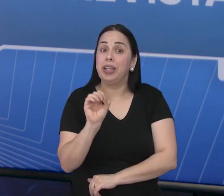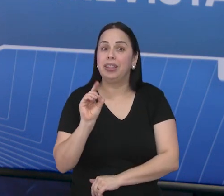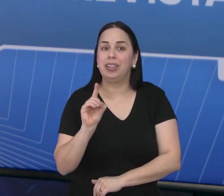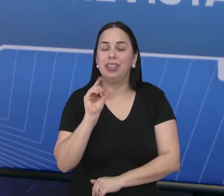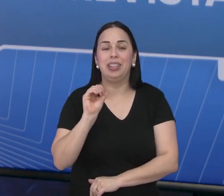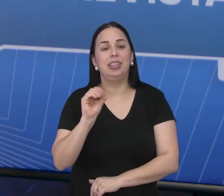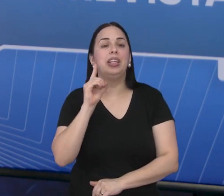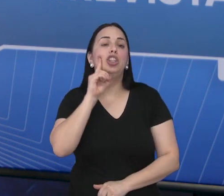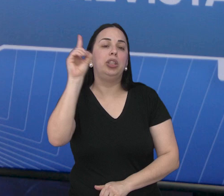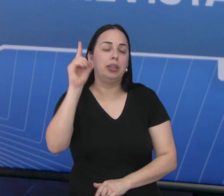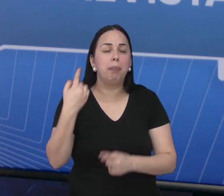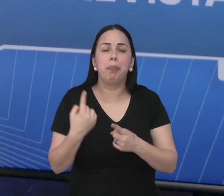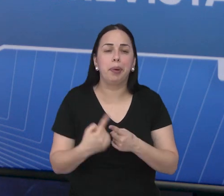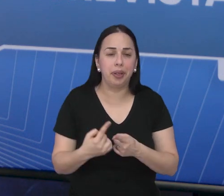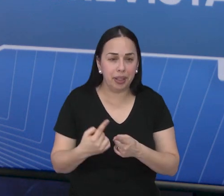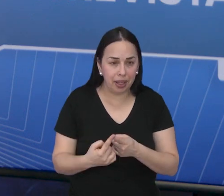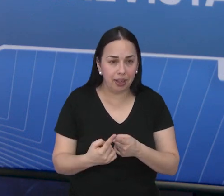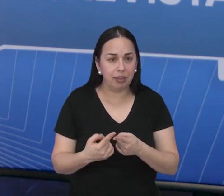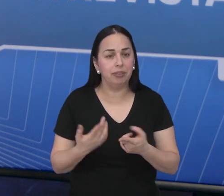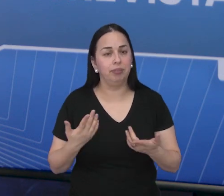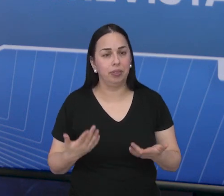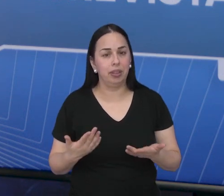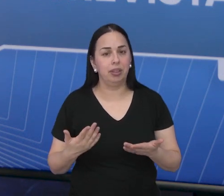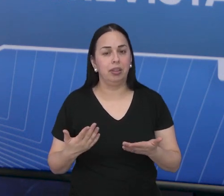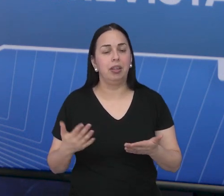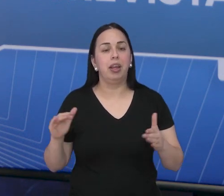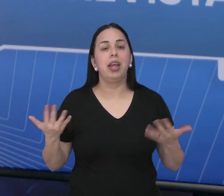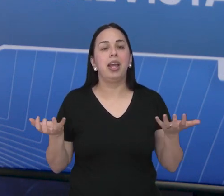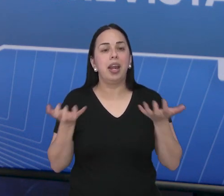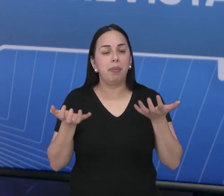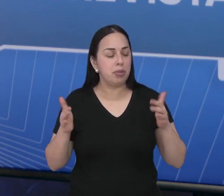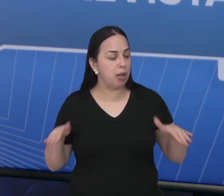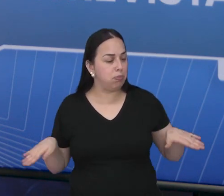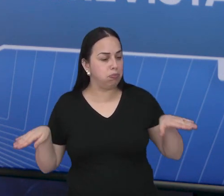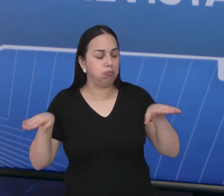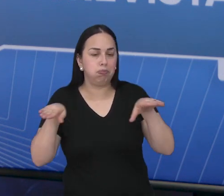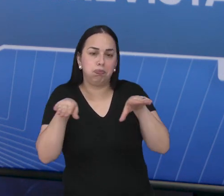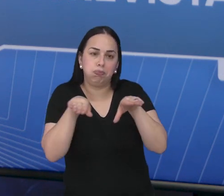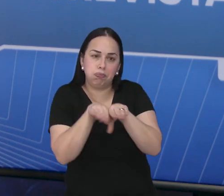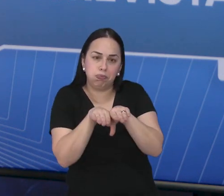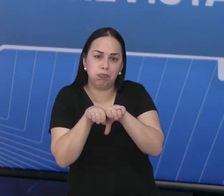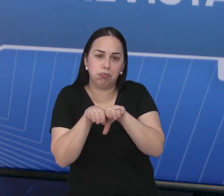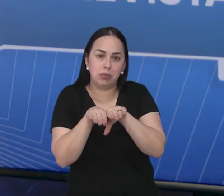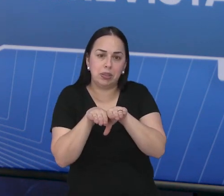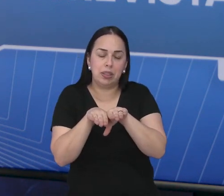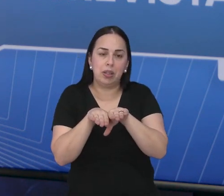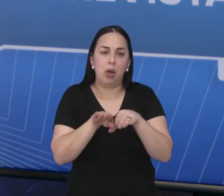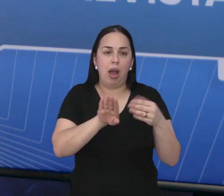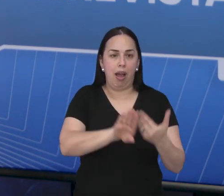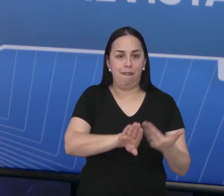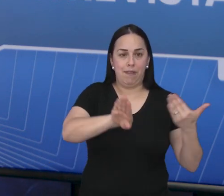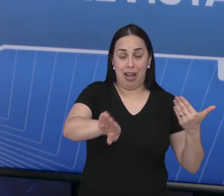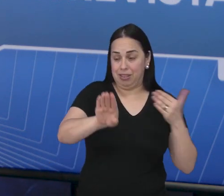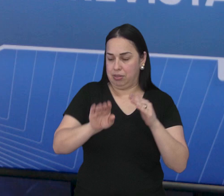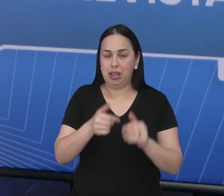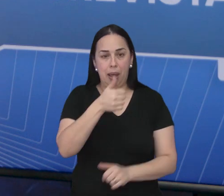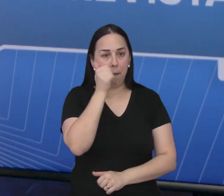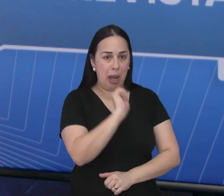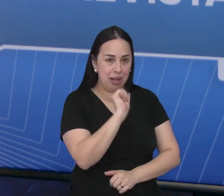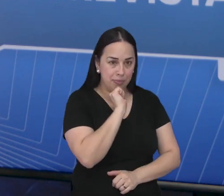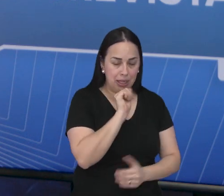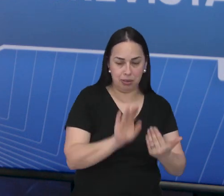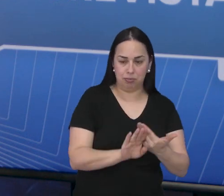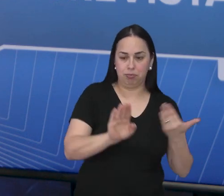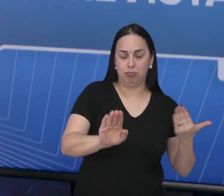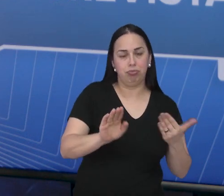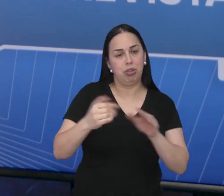quê? Inicialmente, a discussão era ser igualado. Eles estavam tentando igualar a licença paternidade com a licença